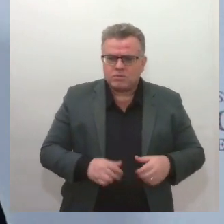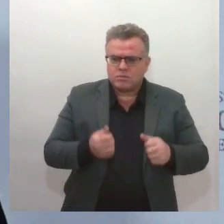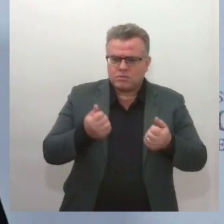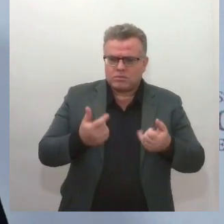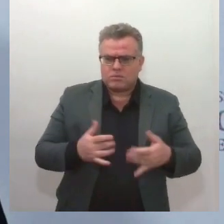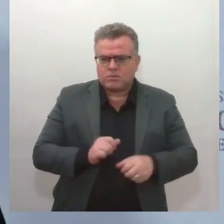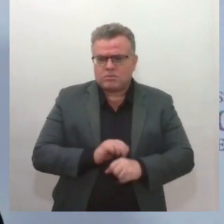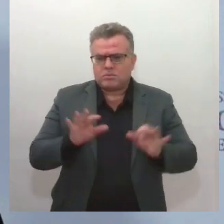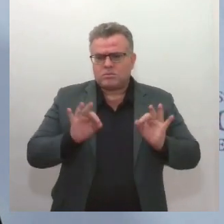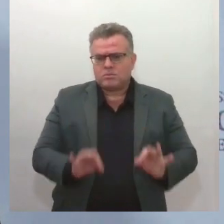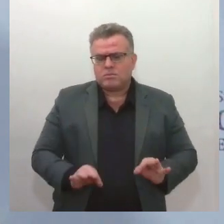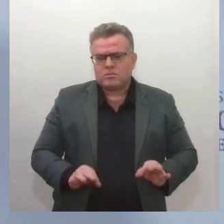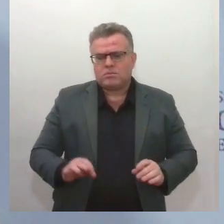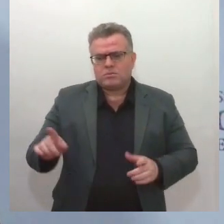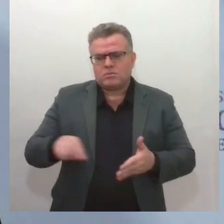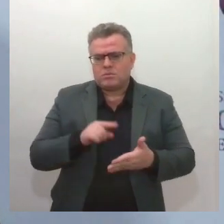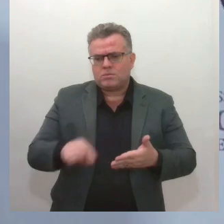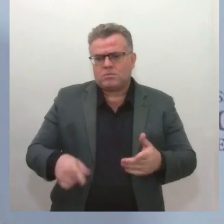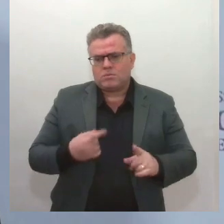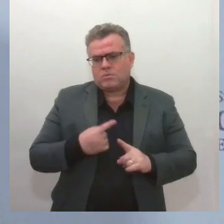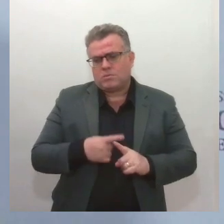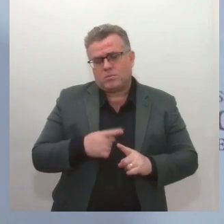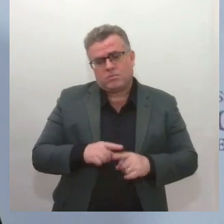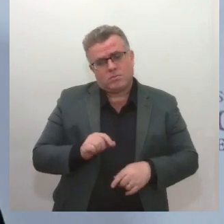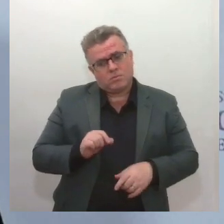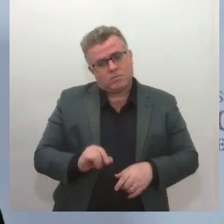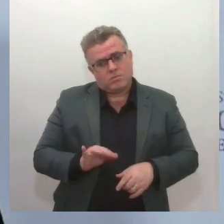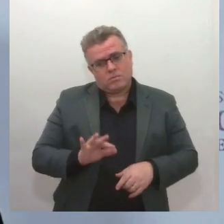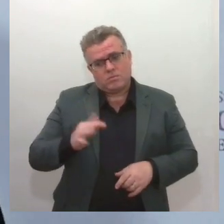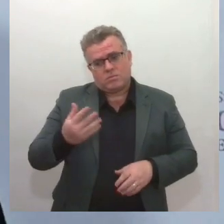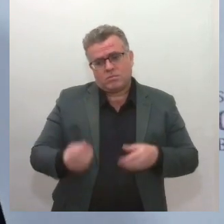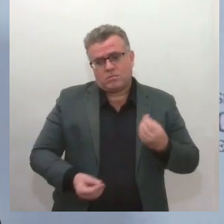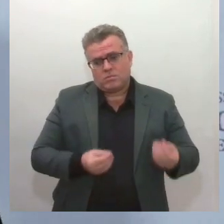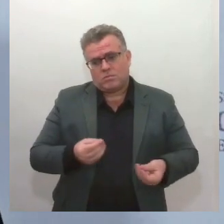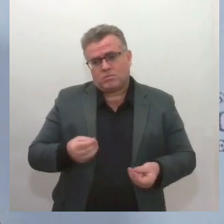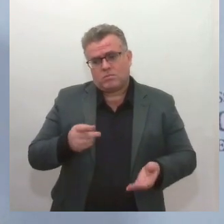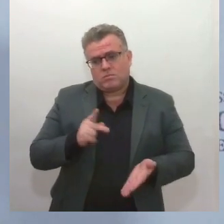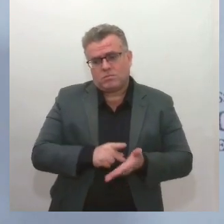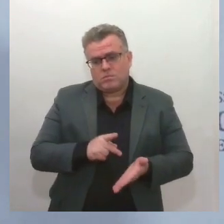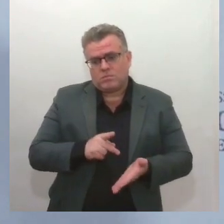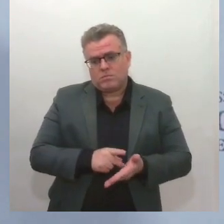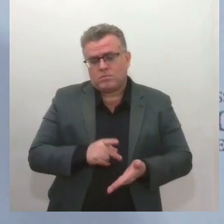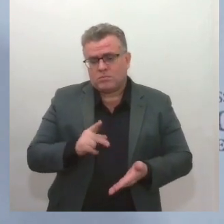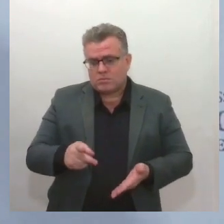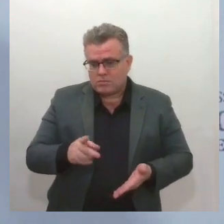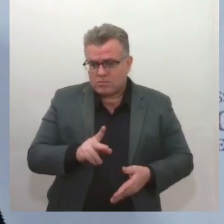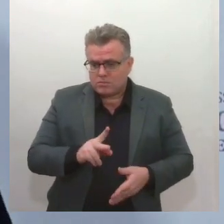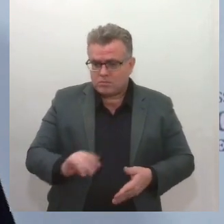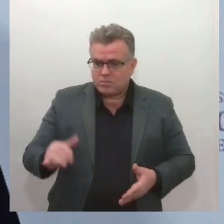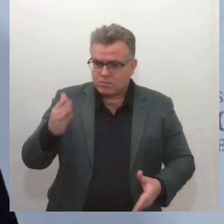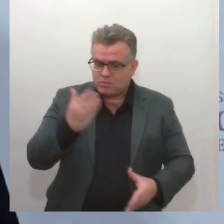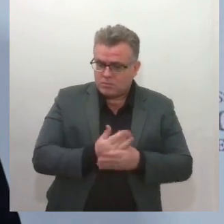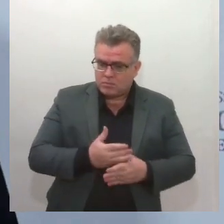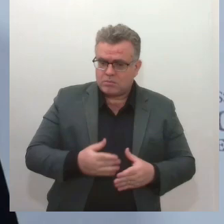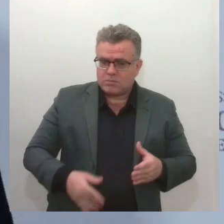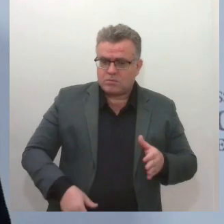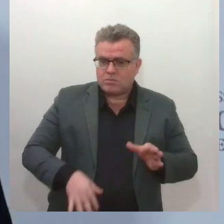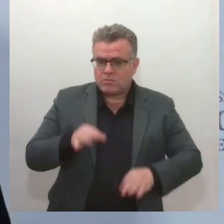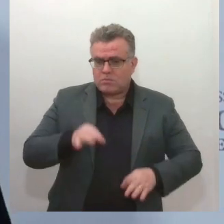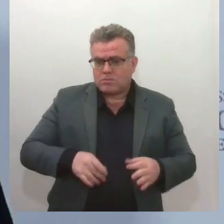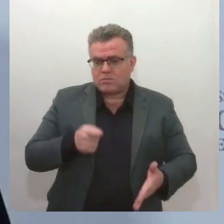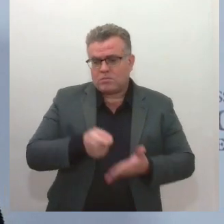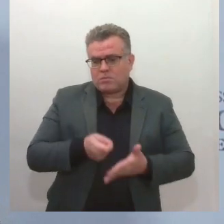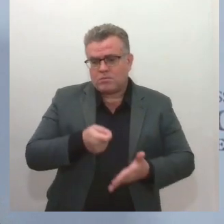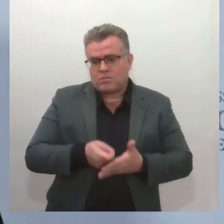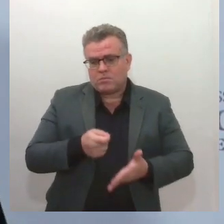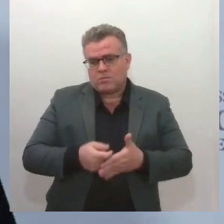que caso a lei tivesse sido sancionada, automaticamente esse projeto, ele seria judicializado e a eficácia